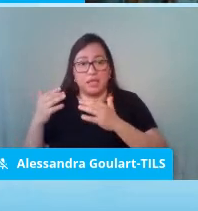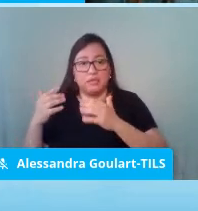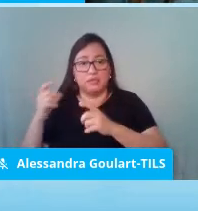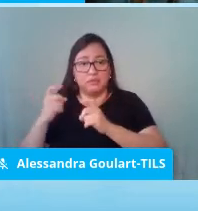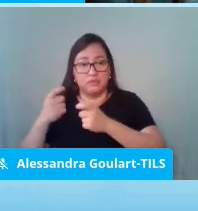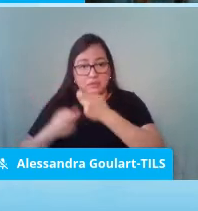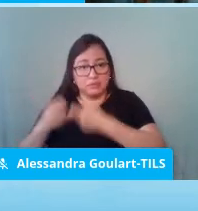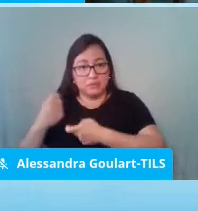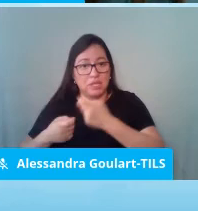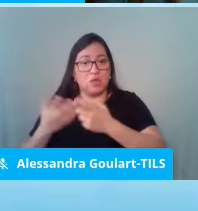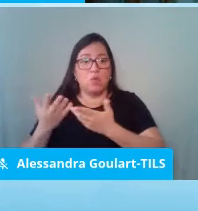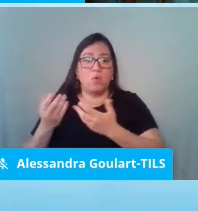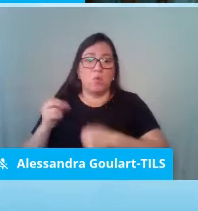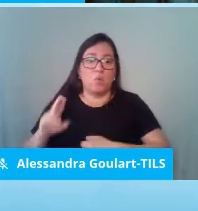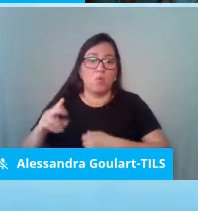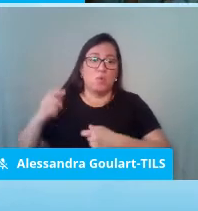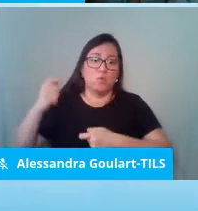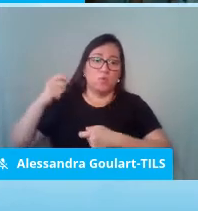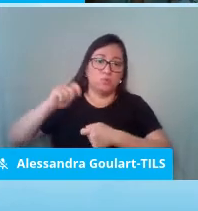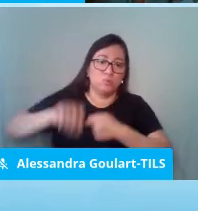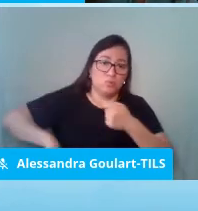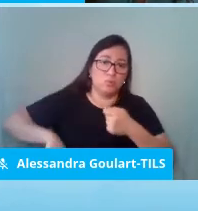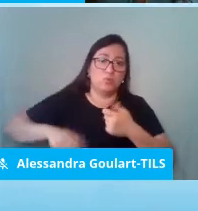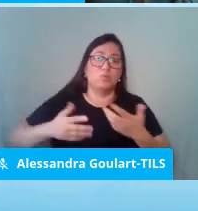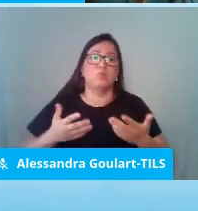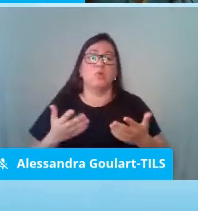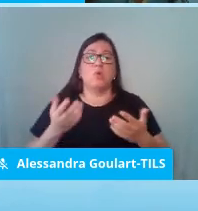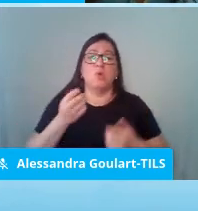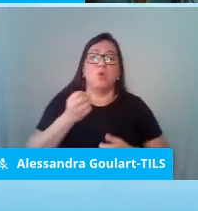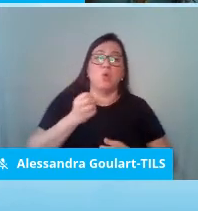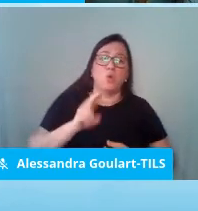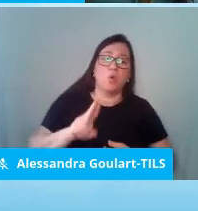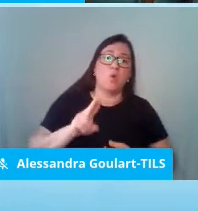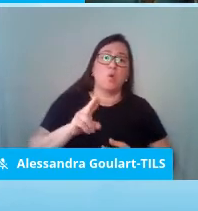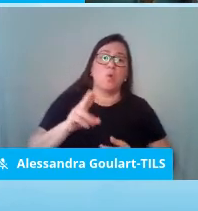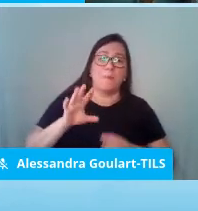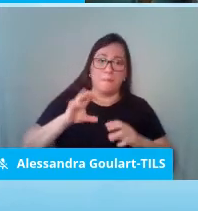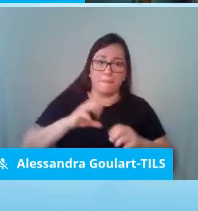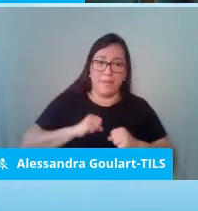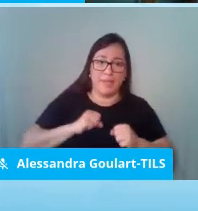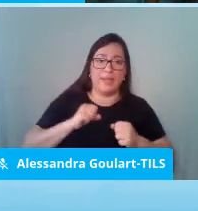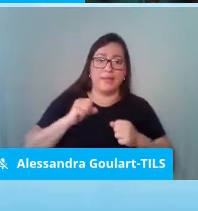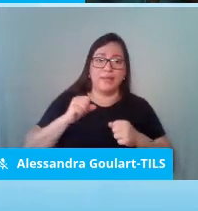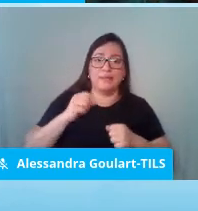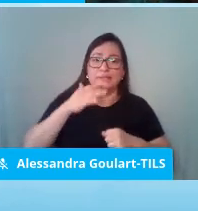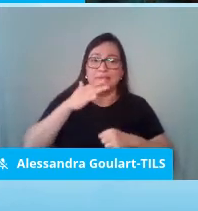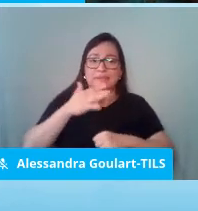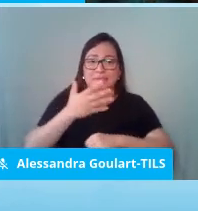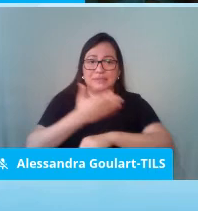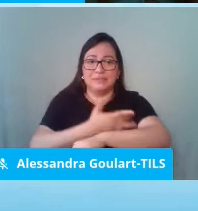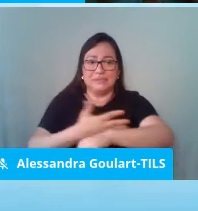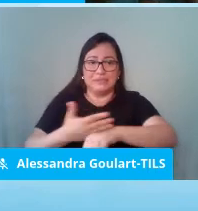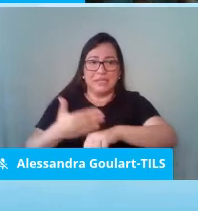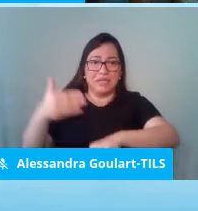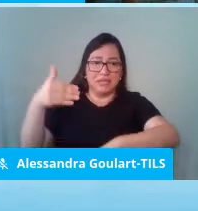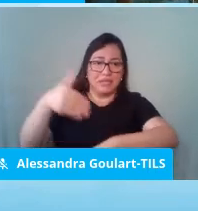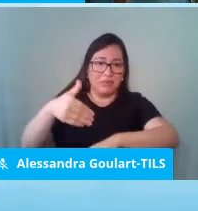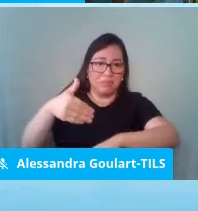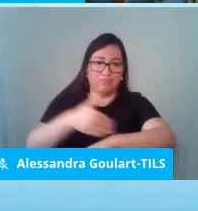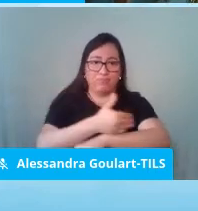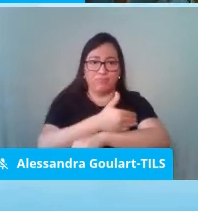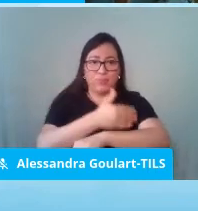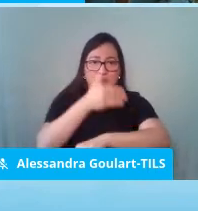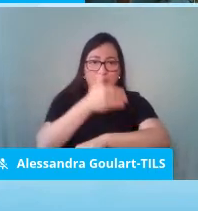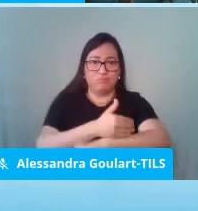outra forma, por um acidente com material perfuro-cortante, enfim, pode receber a profilaxia pós-exposição. E a gente